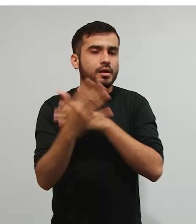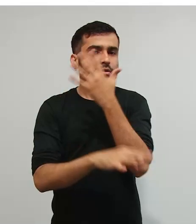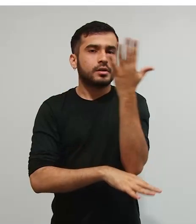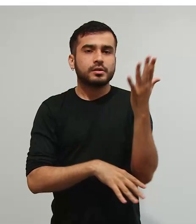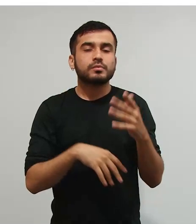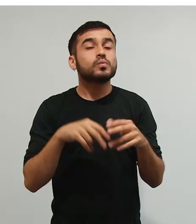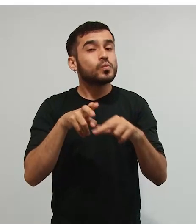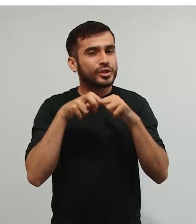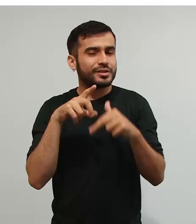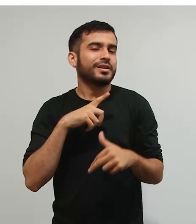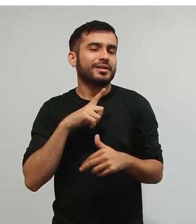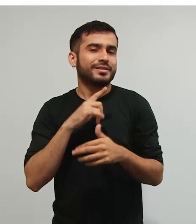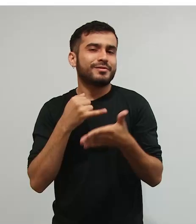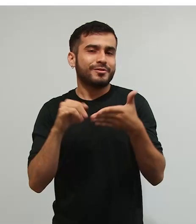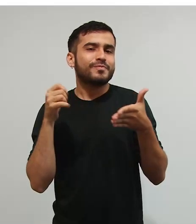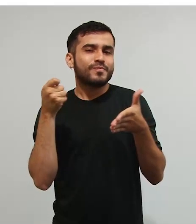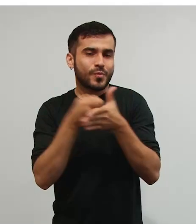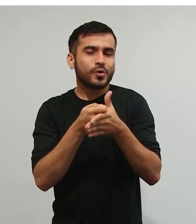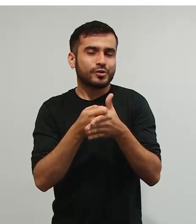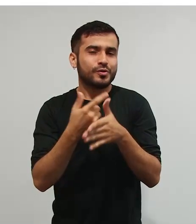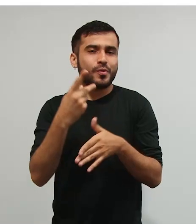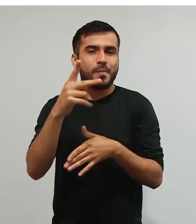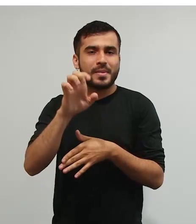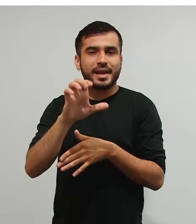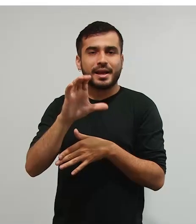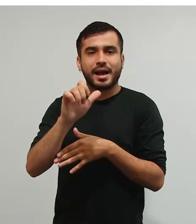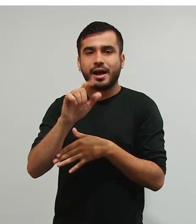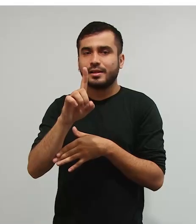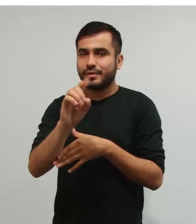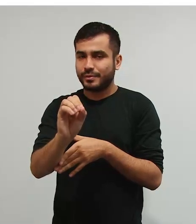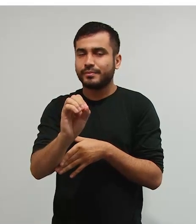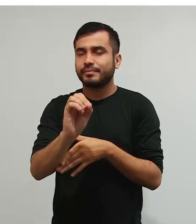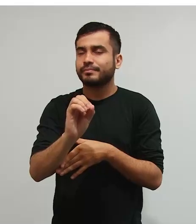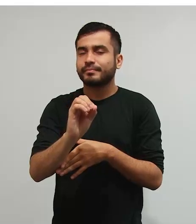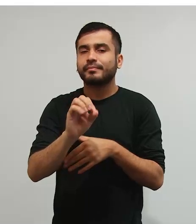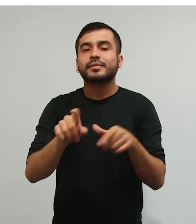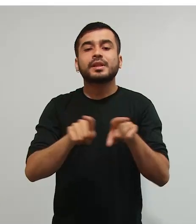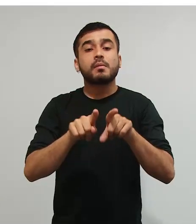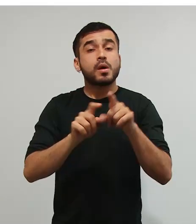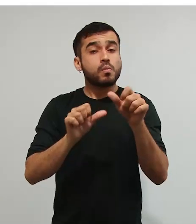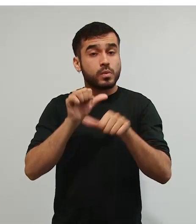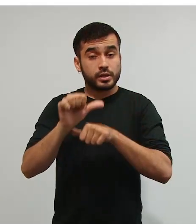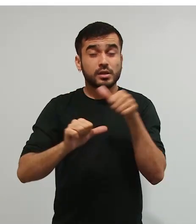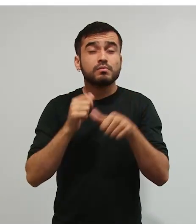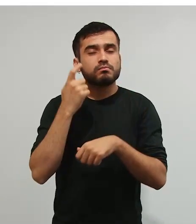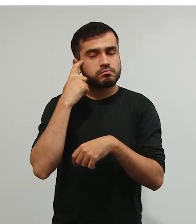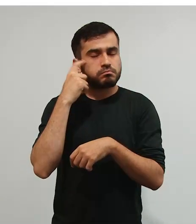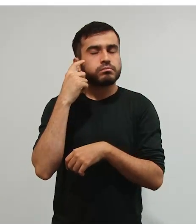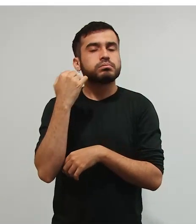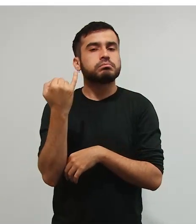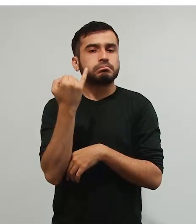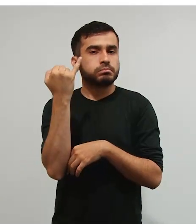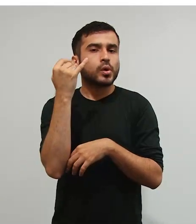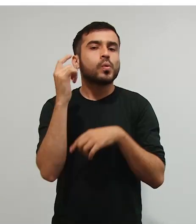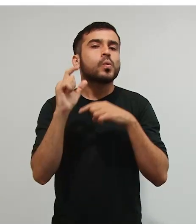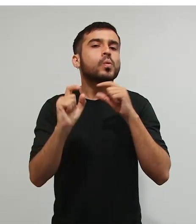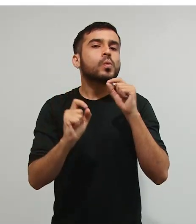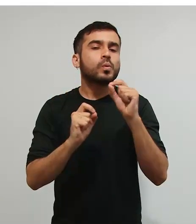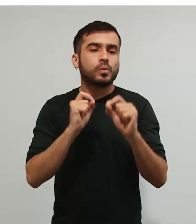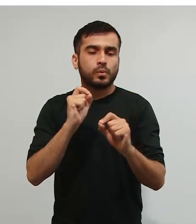imposto do pecado, né? E também colocou uma alteração que eu acho bem importante, falando que